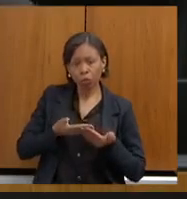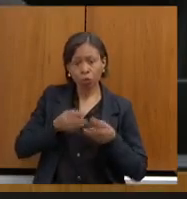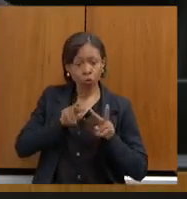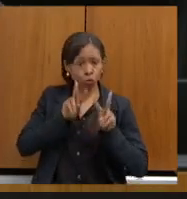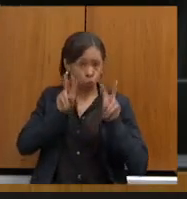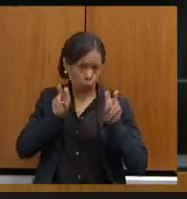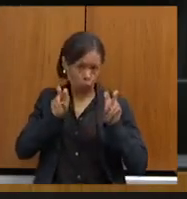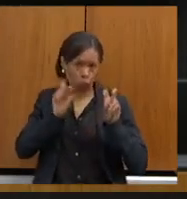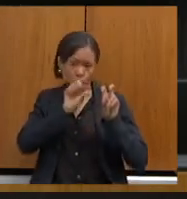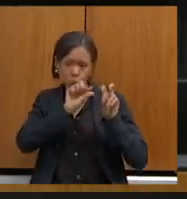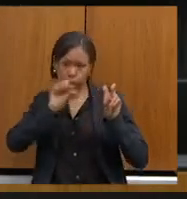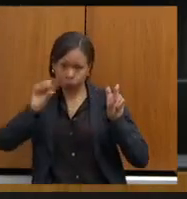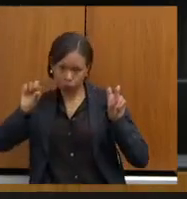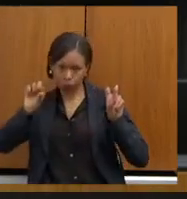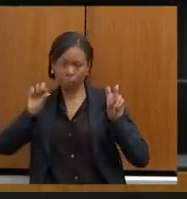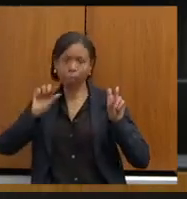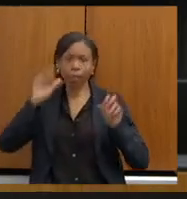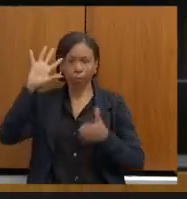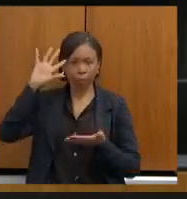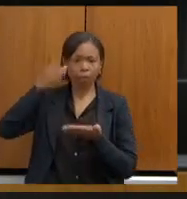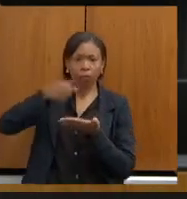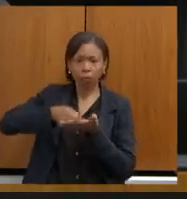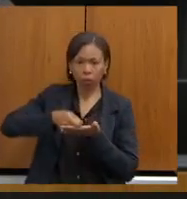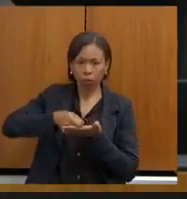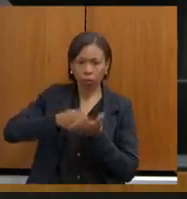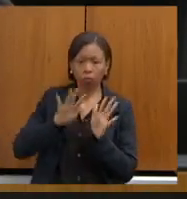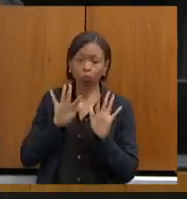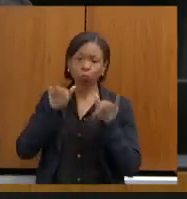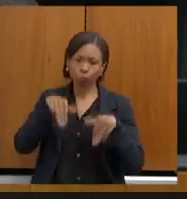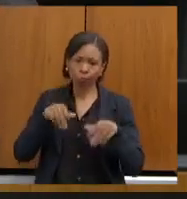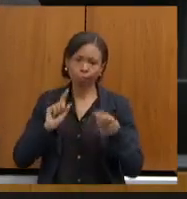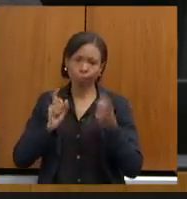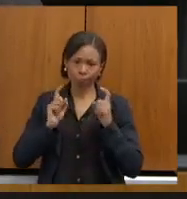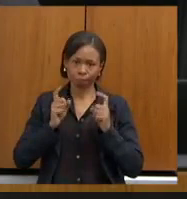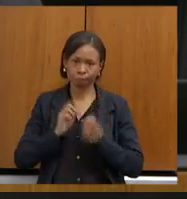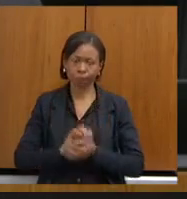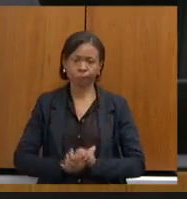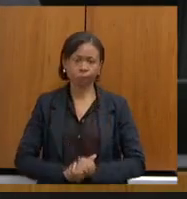que serão deliberados ao final desta reunião